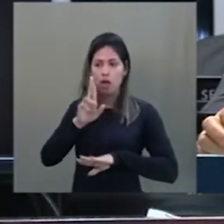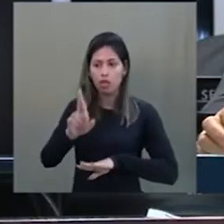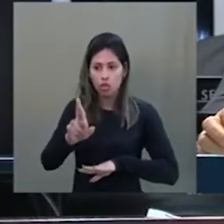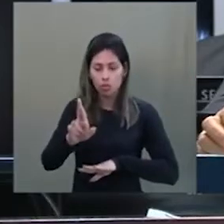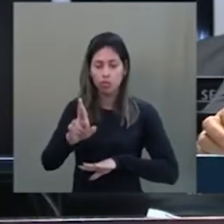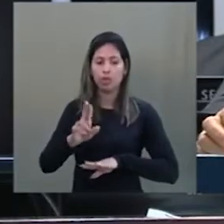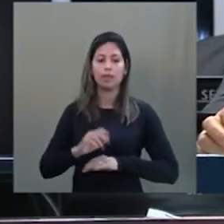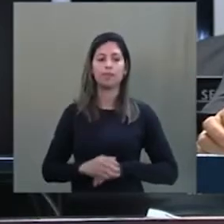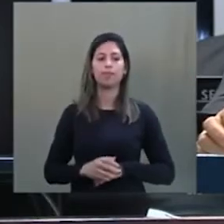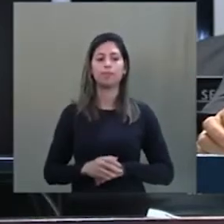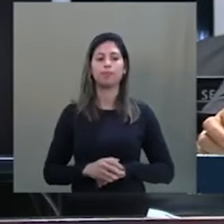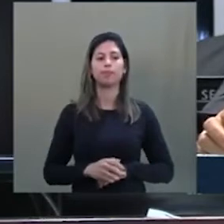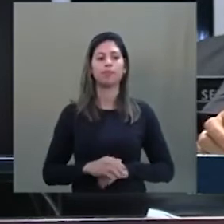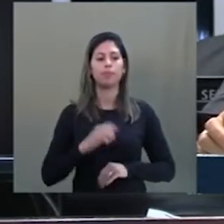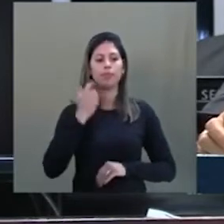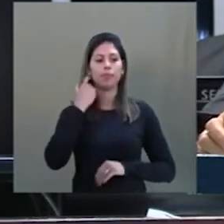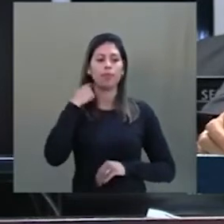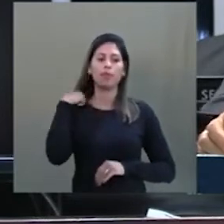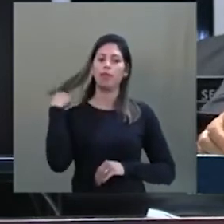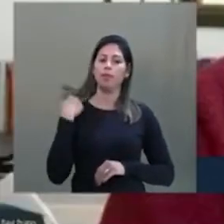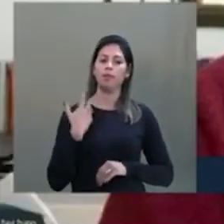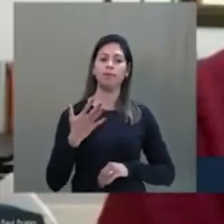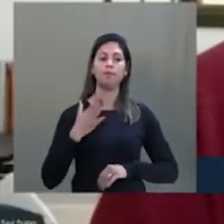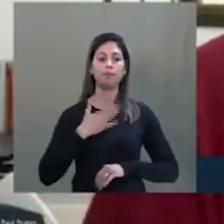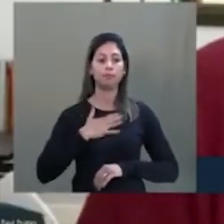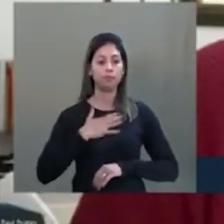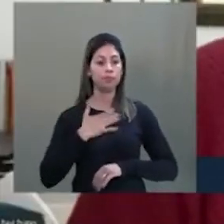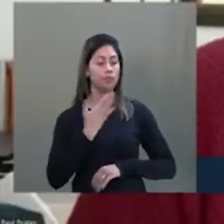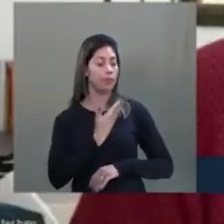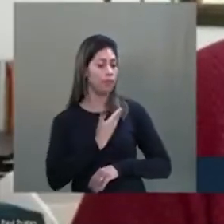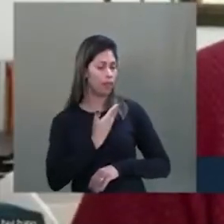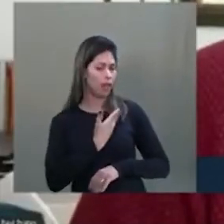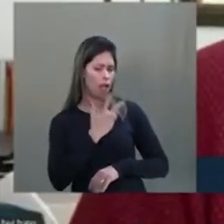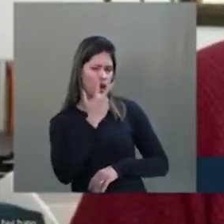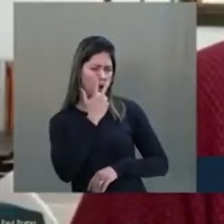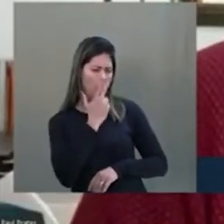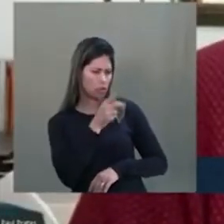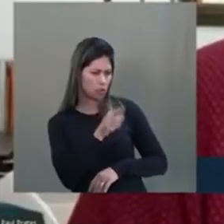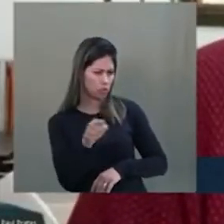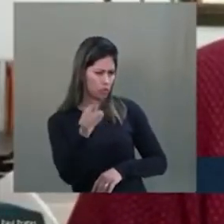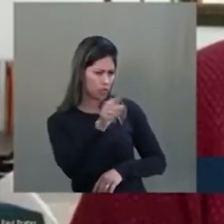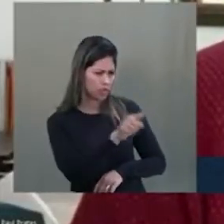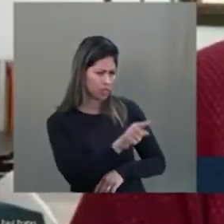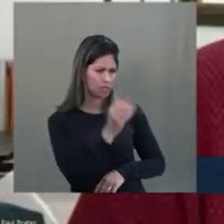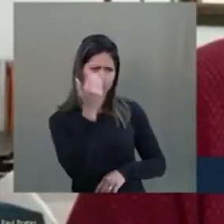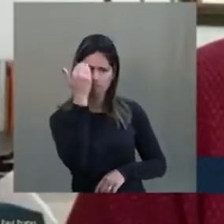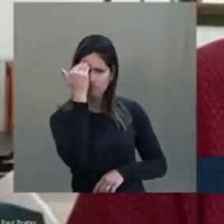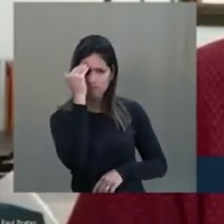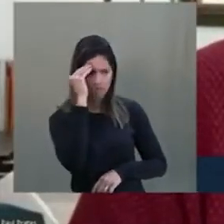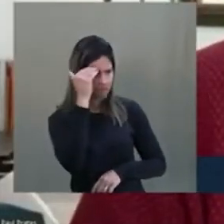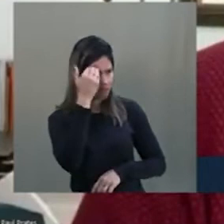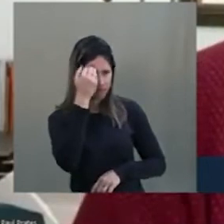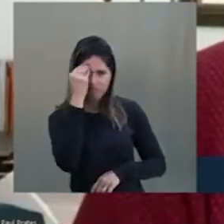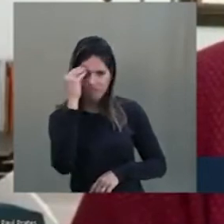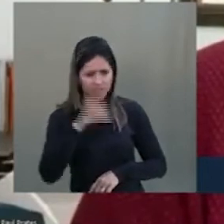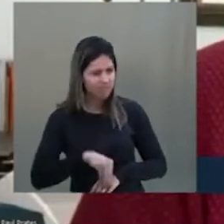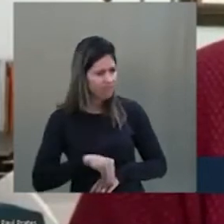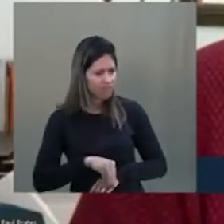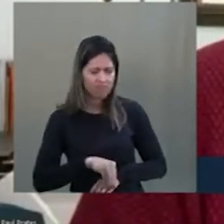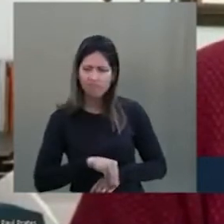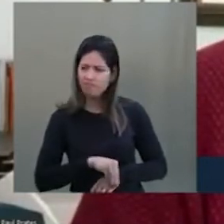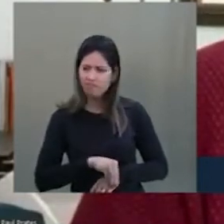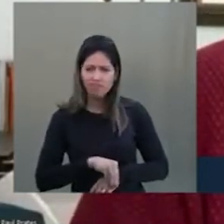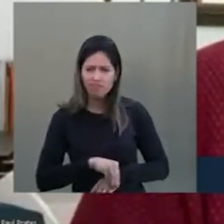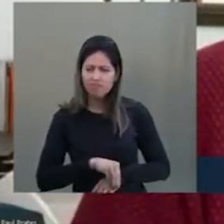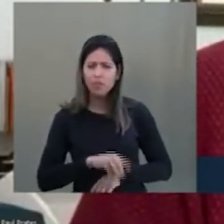Senhor de Vossa Excelência. Meus caros colegas, eu acho que vocês não entenderam a situação ou não entendem a situação de